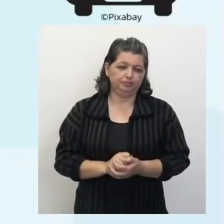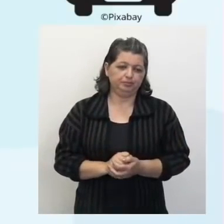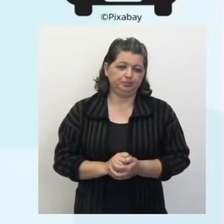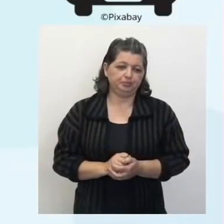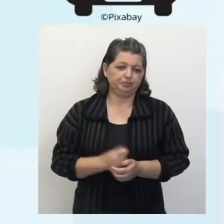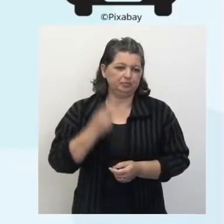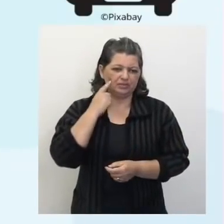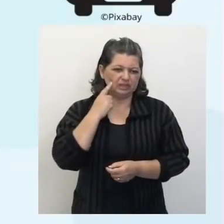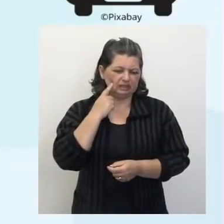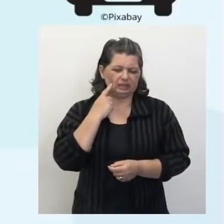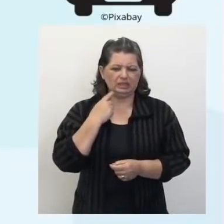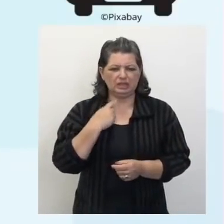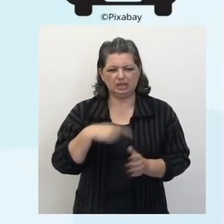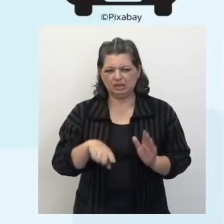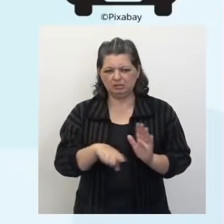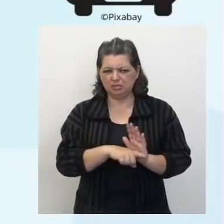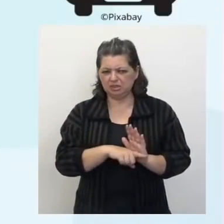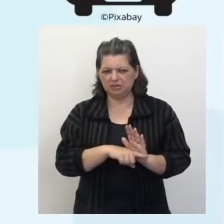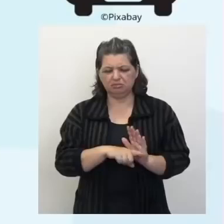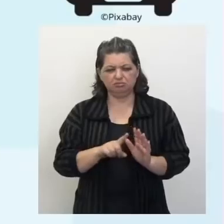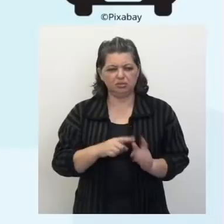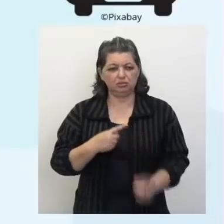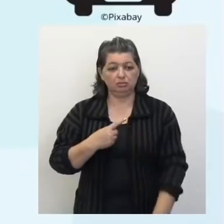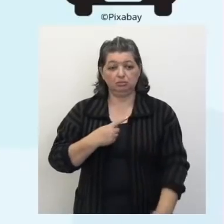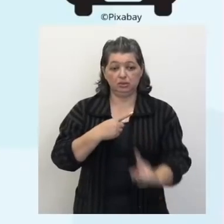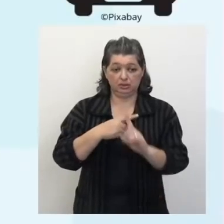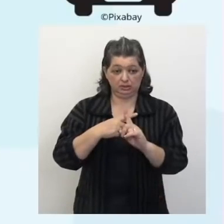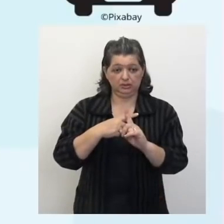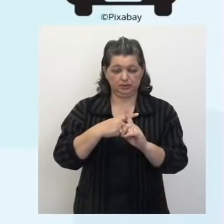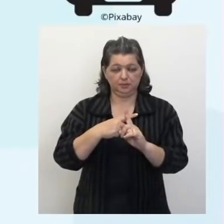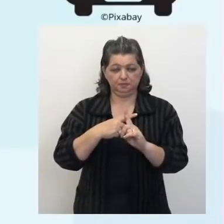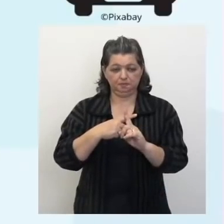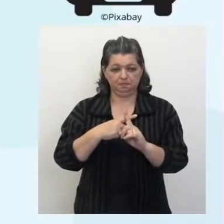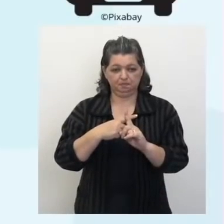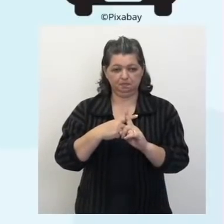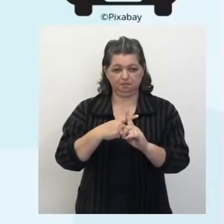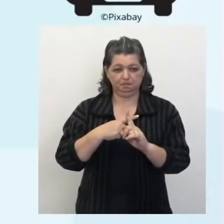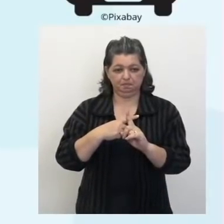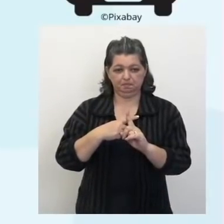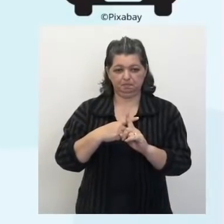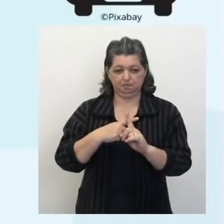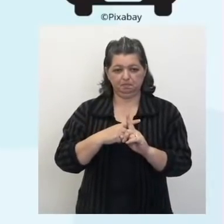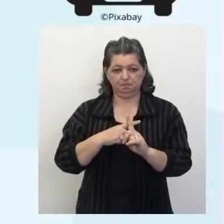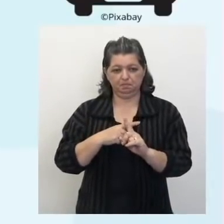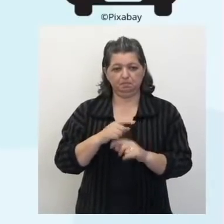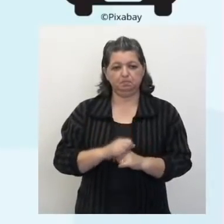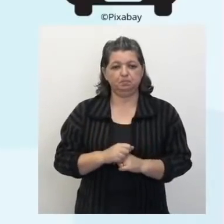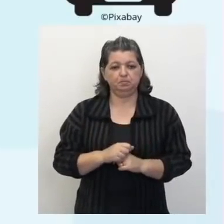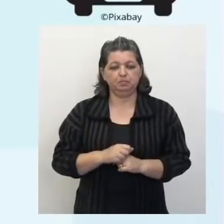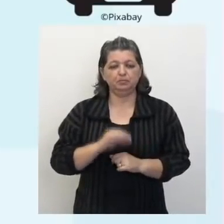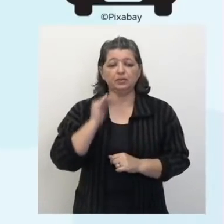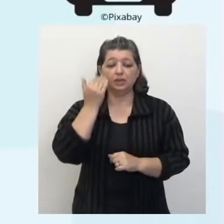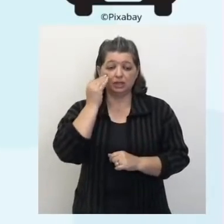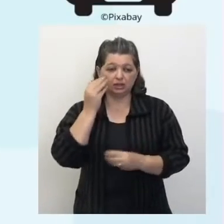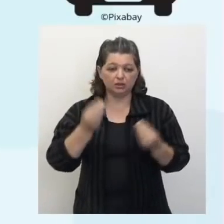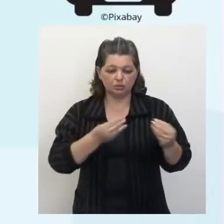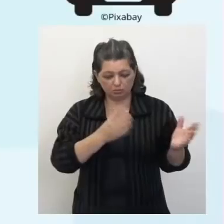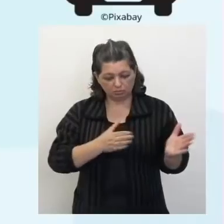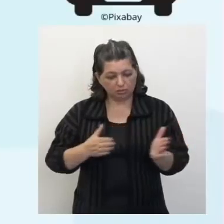Tá? Pessoal bastante acostumado. Ao fazer essa divisão de 7.800 por 52, chegamos aonde? Chegamos